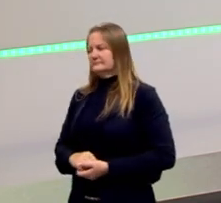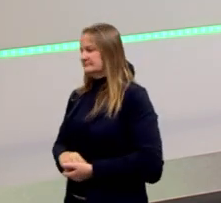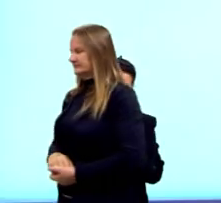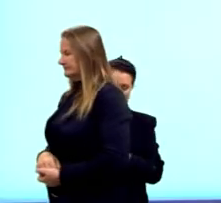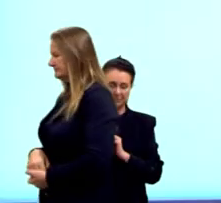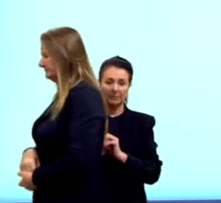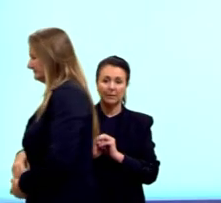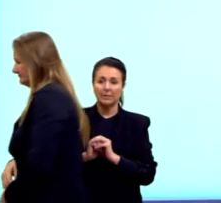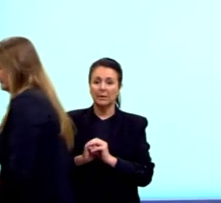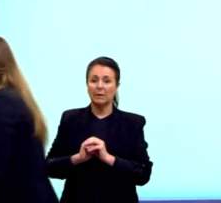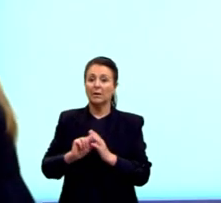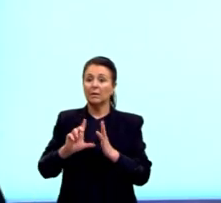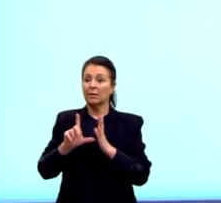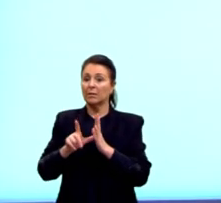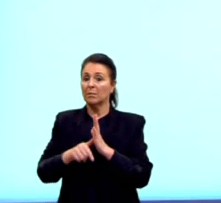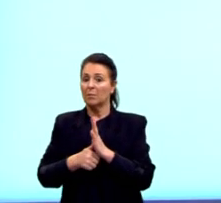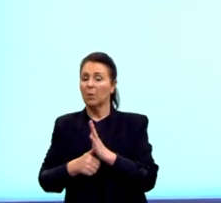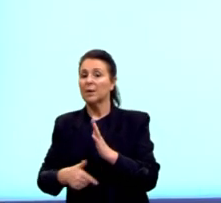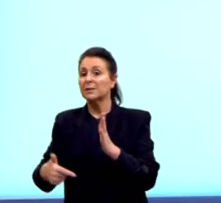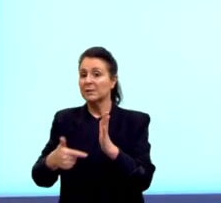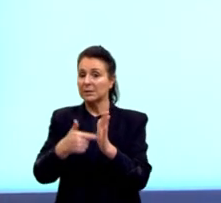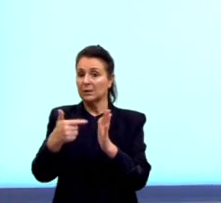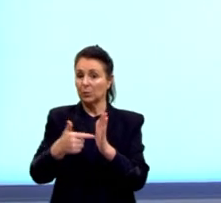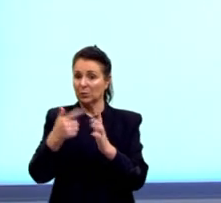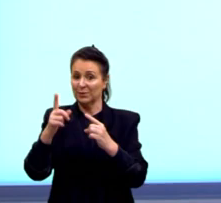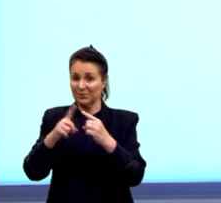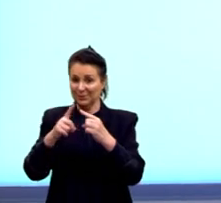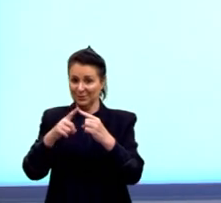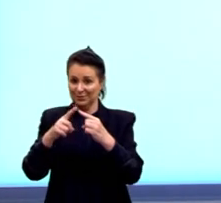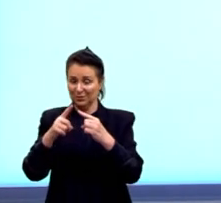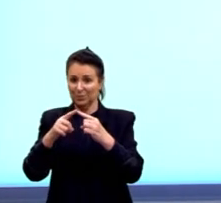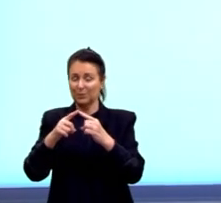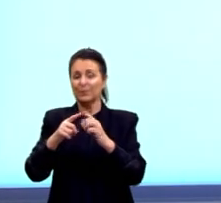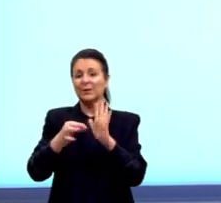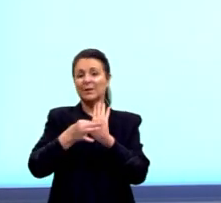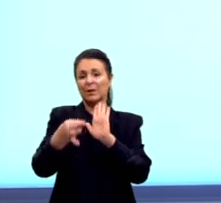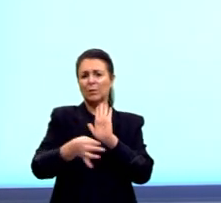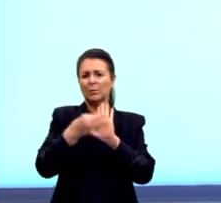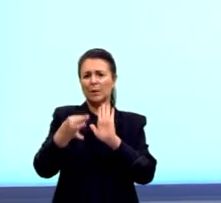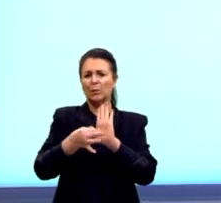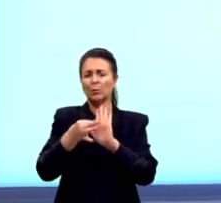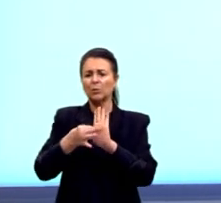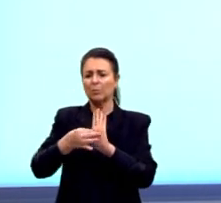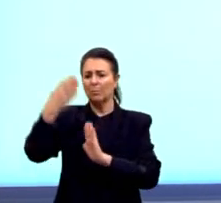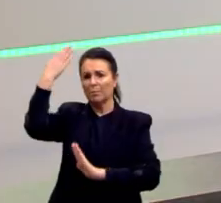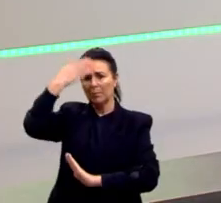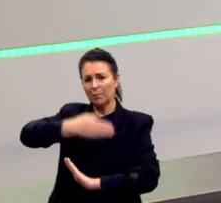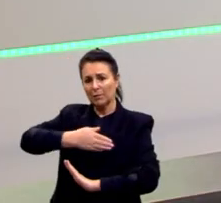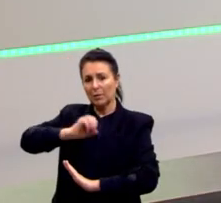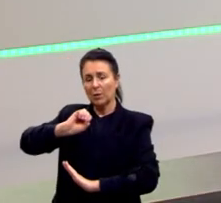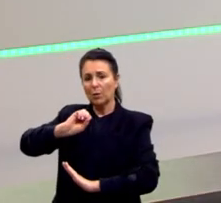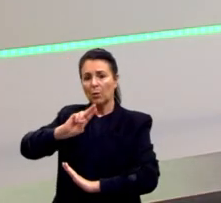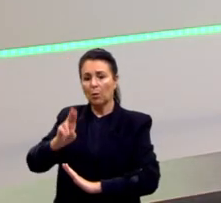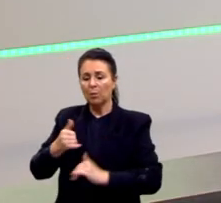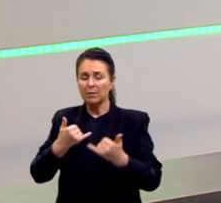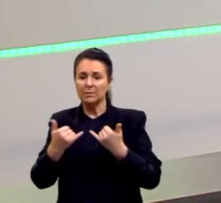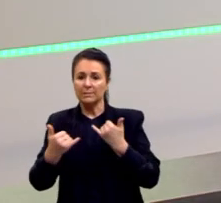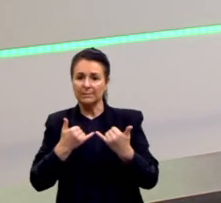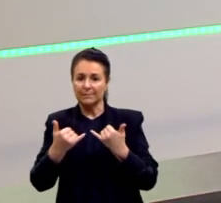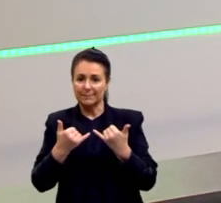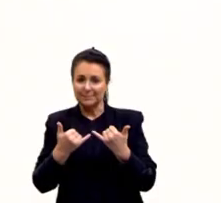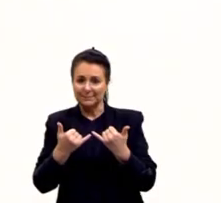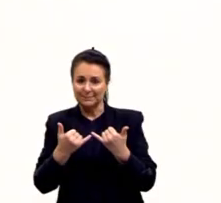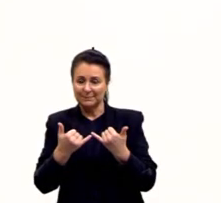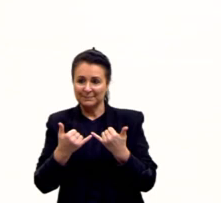depois segundo Tipo o que a gente chama de argumento de comprovação ou de exemplificação